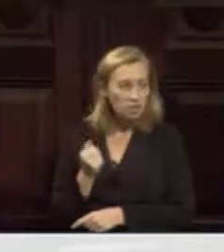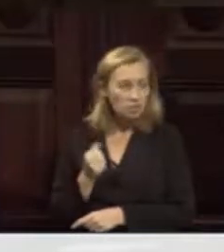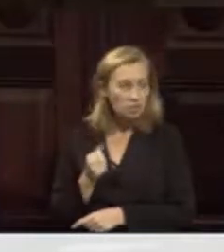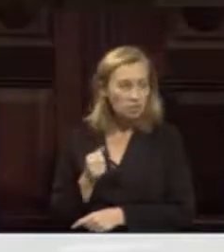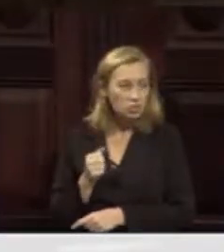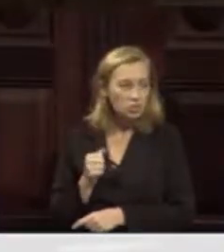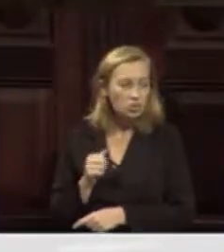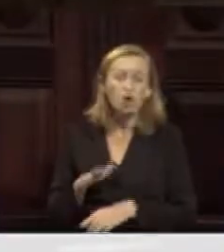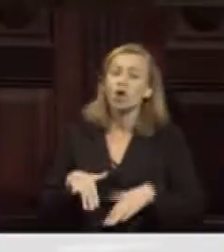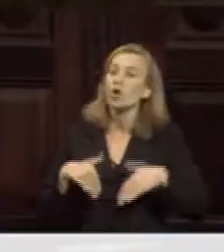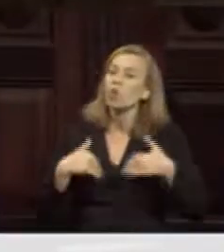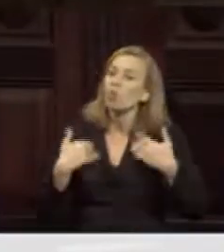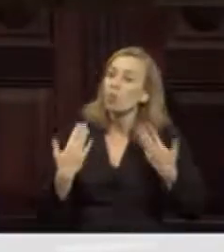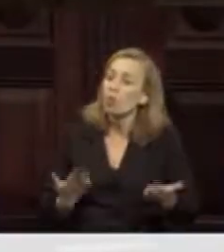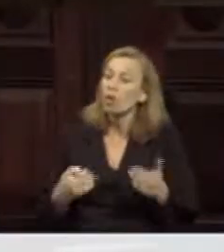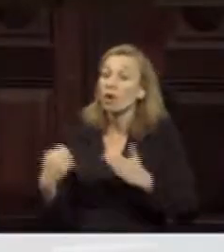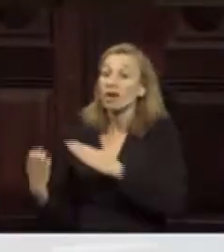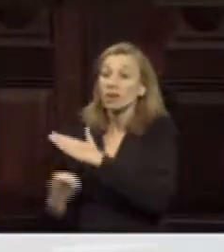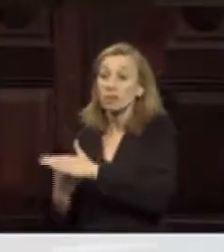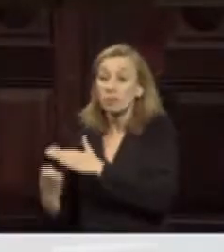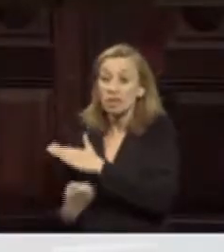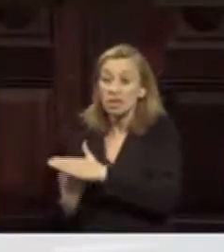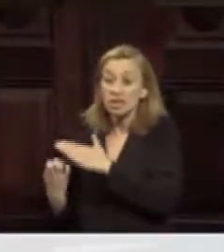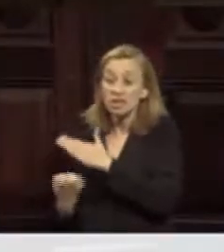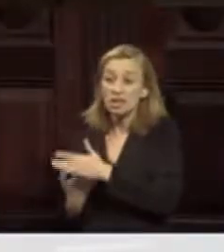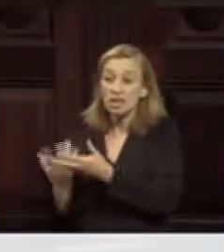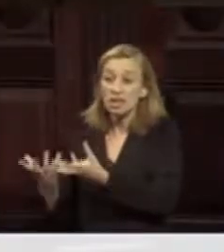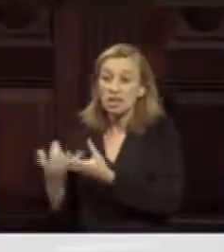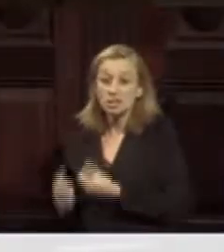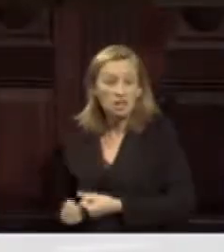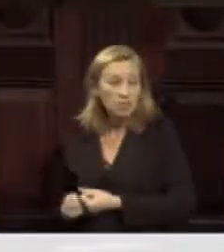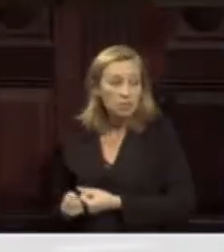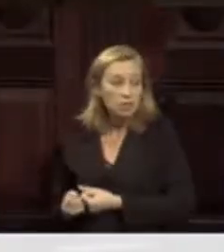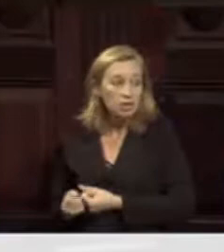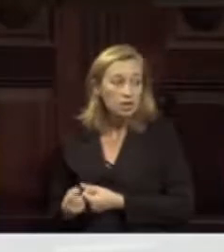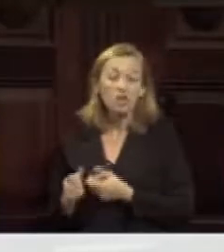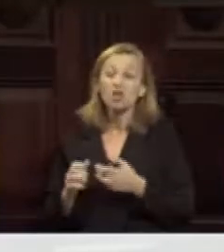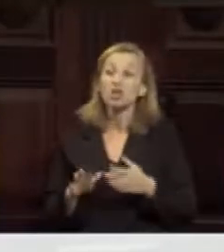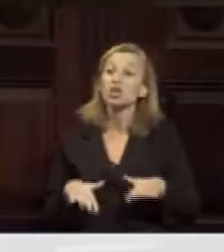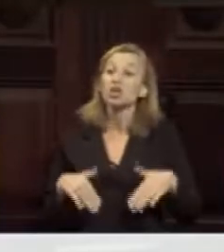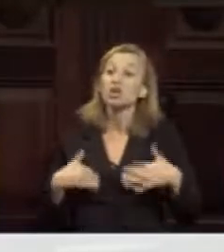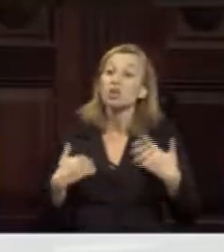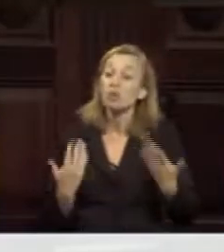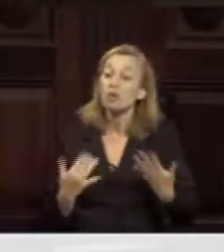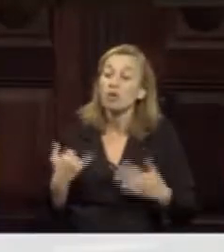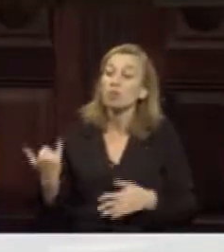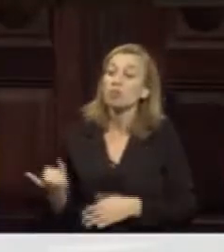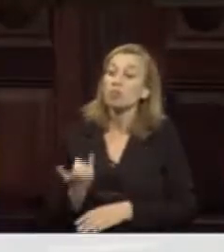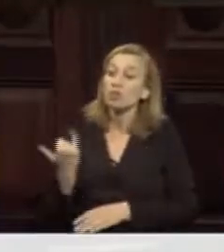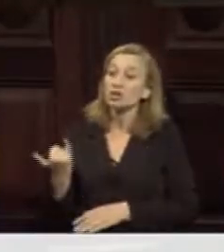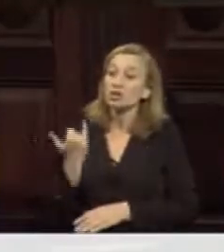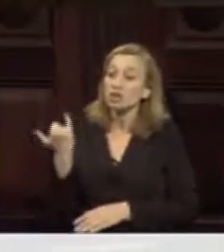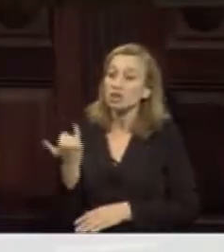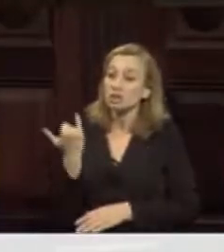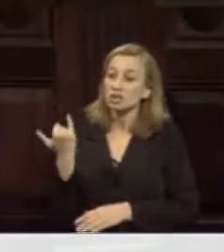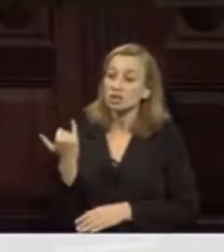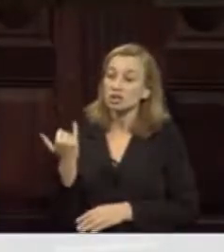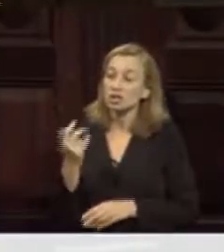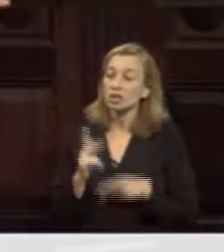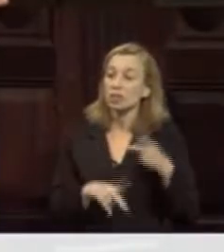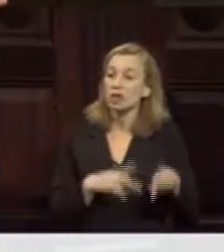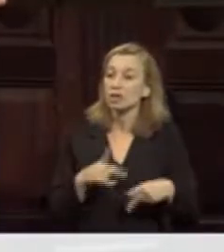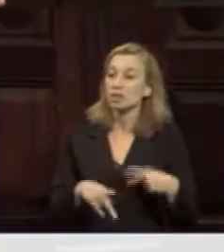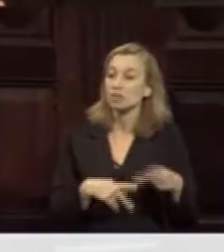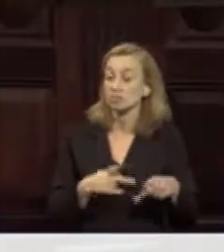as empresas que serão submetidas a esse programa e qual o montante de servidores que serão alcançados.